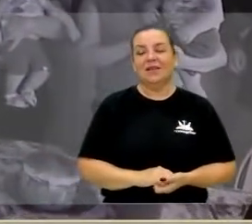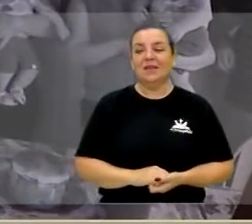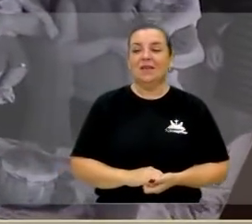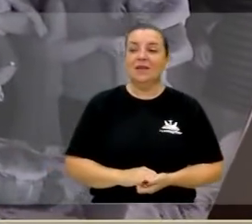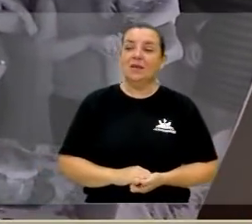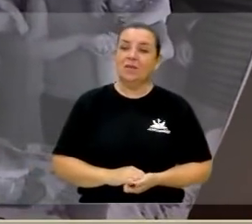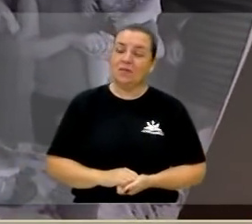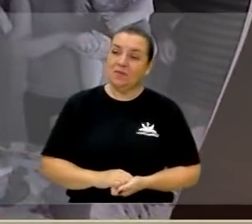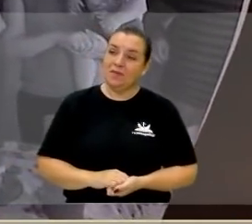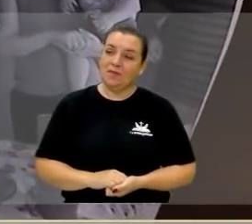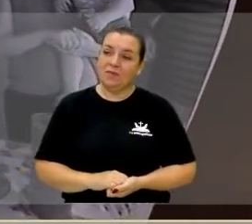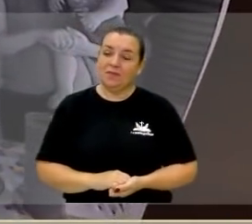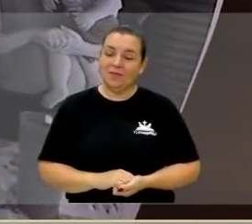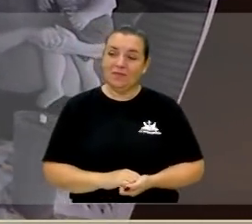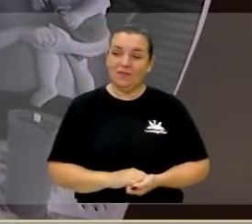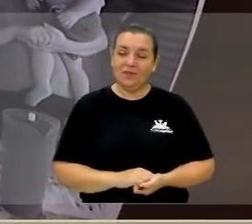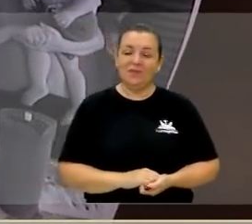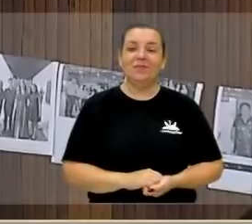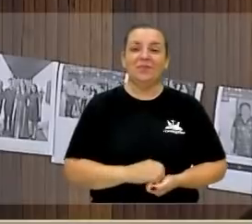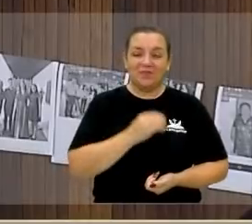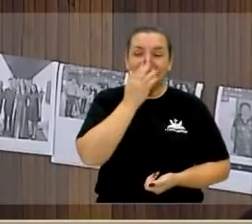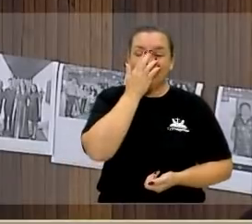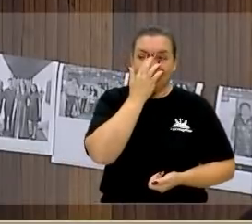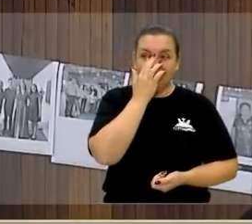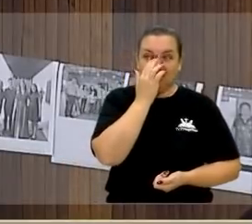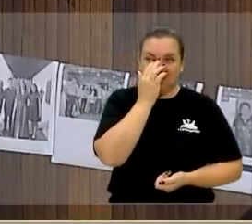vós. Filhos queridos,